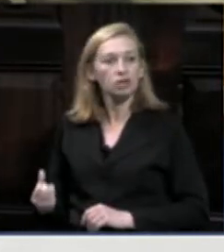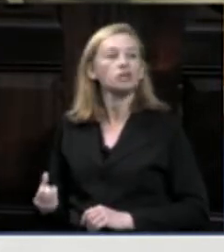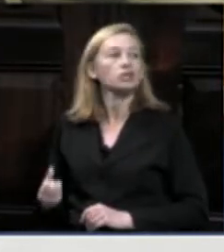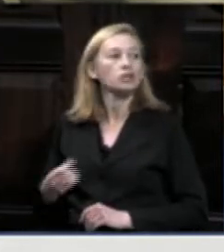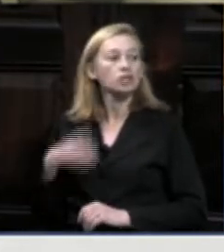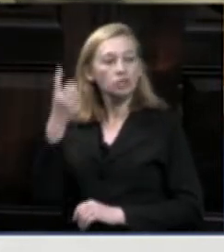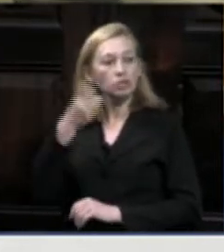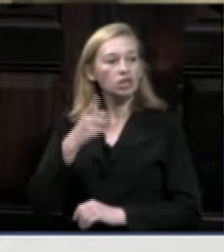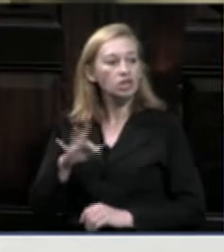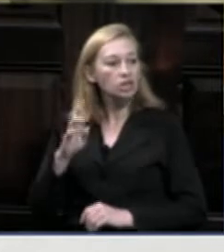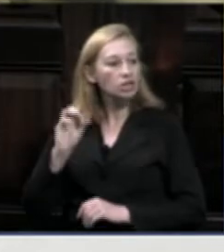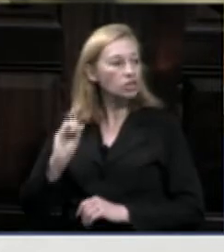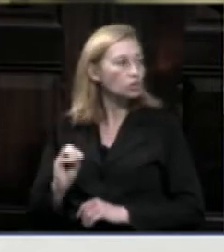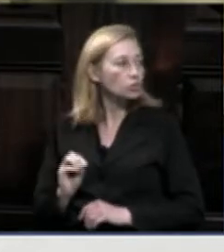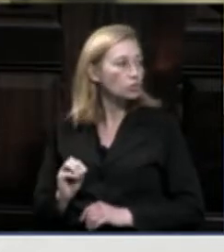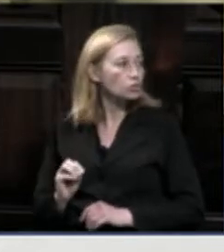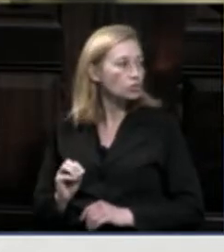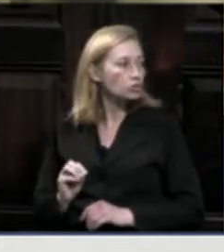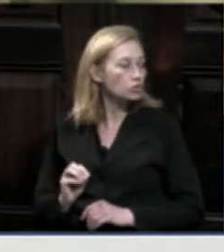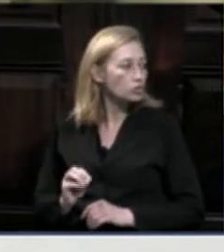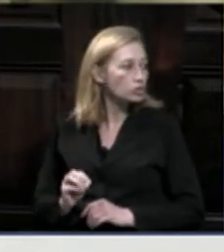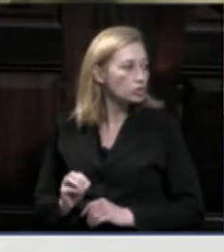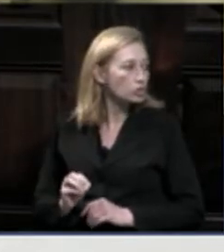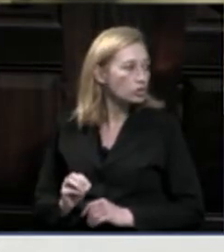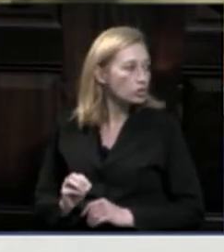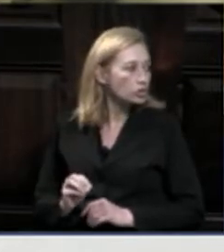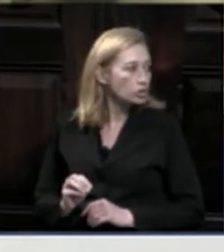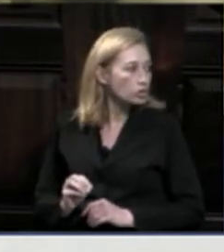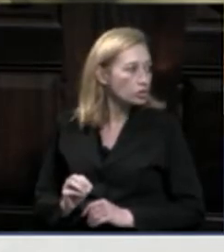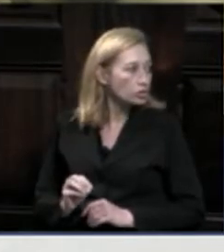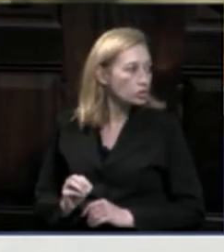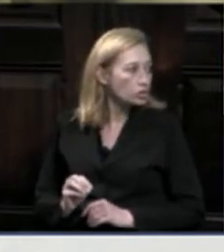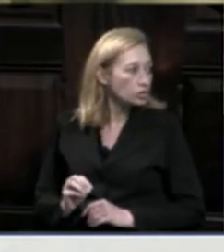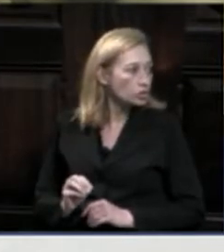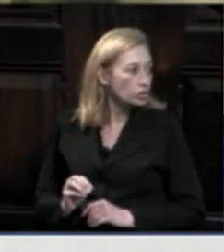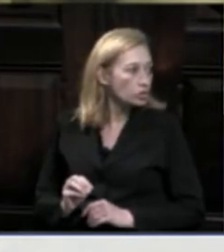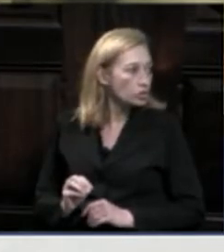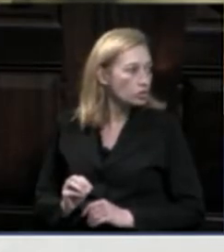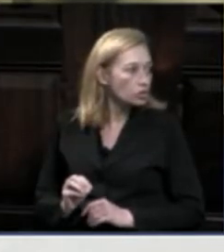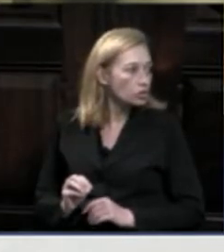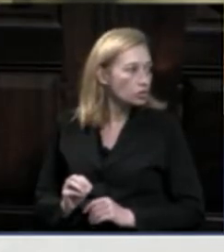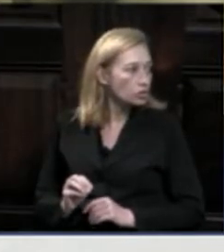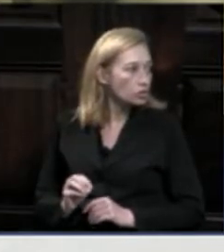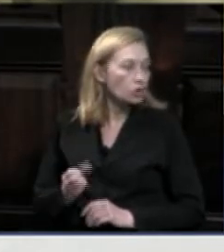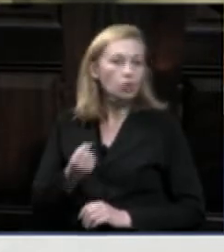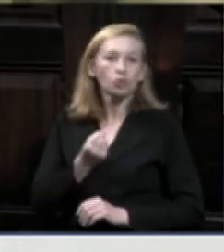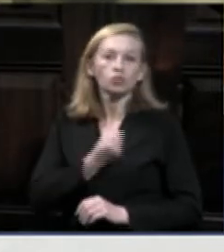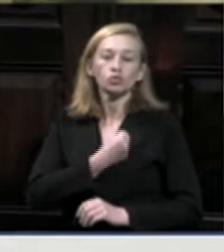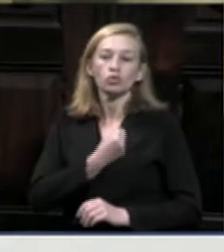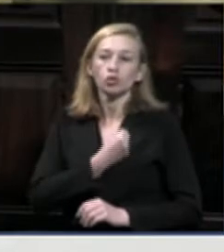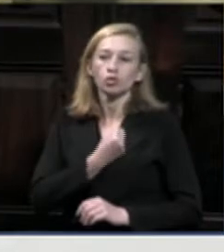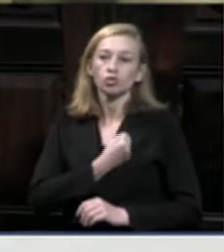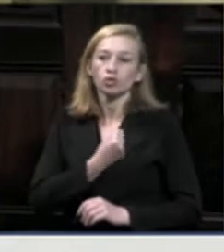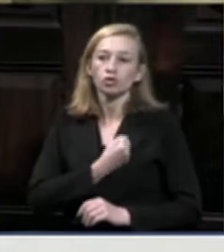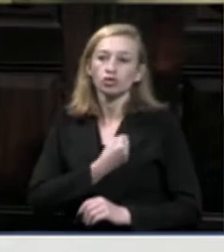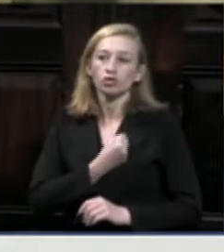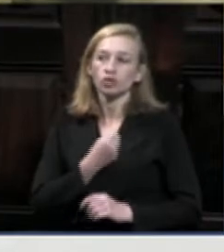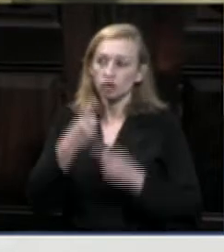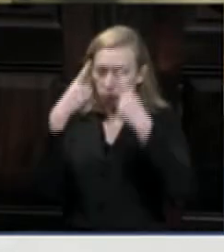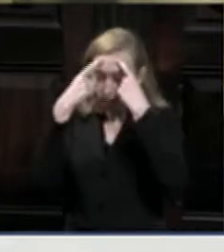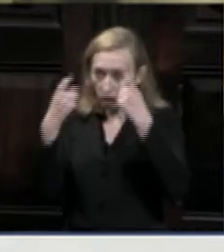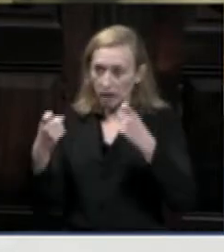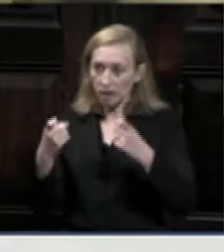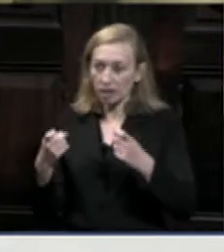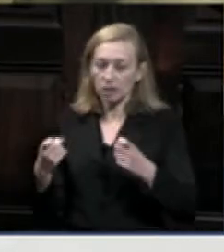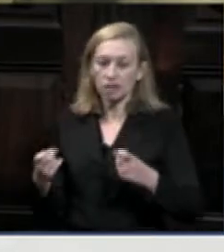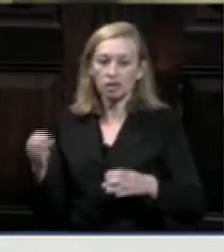Iranildo Campos, que dispõe acerca da compilação de dados, produção e divulgação de estatísticas sobre a violência contra as pessoas idosas no Estado do Rio de Janeiro, na